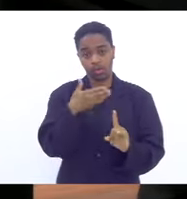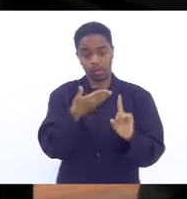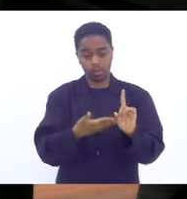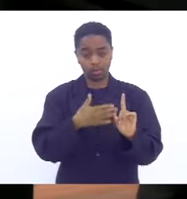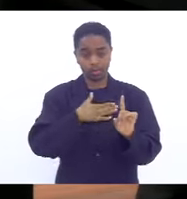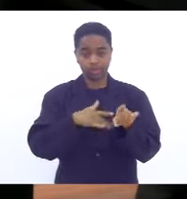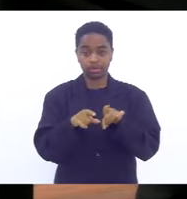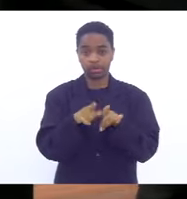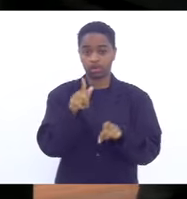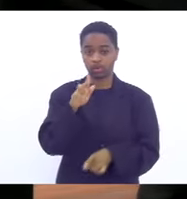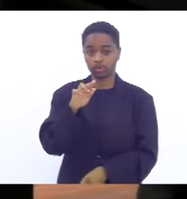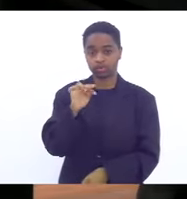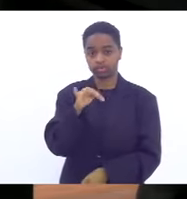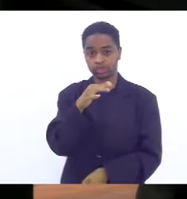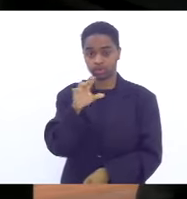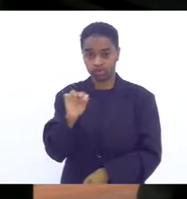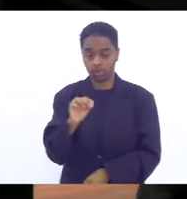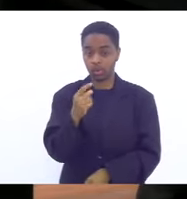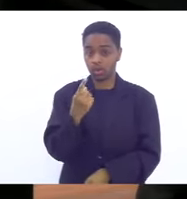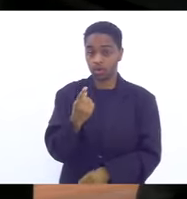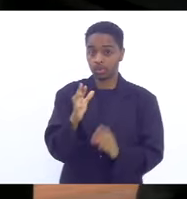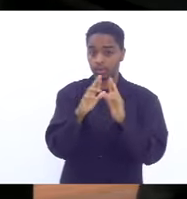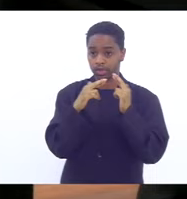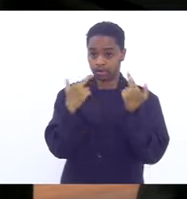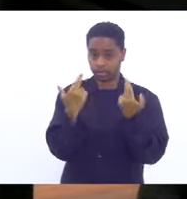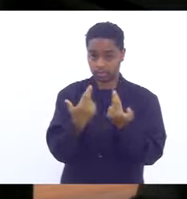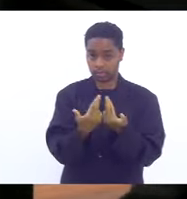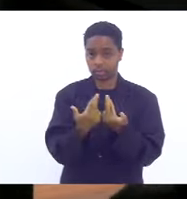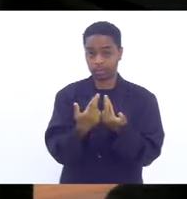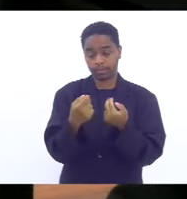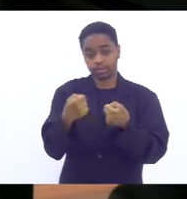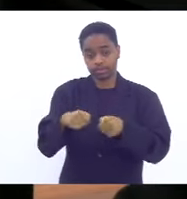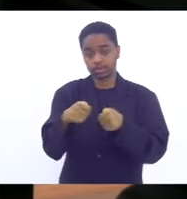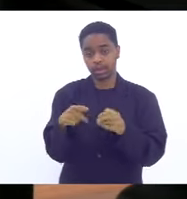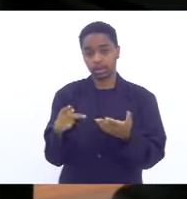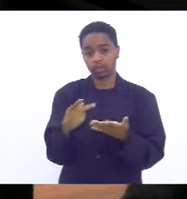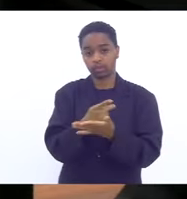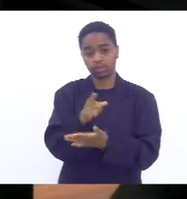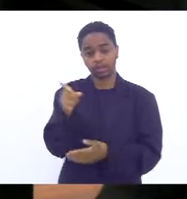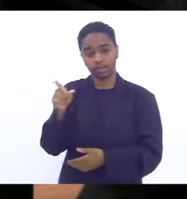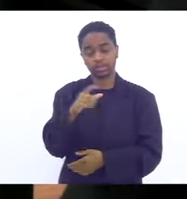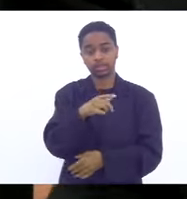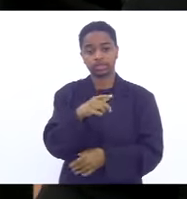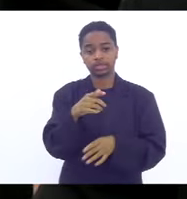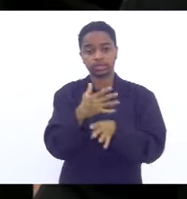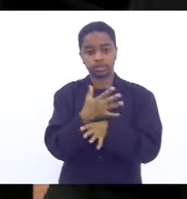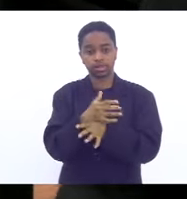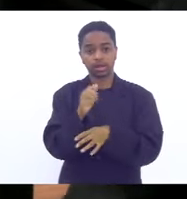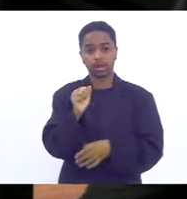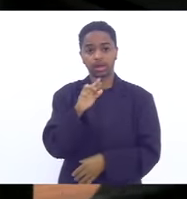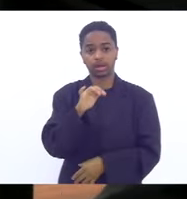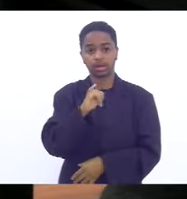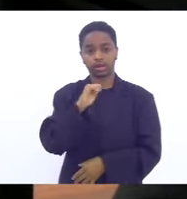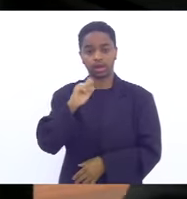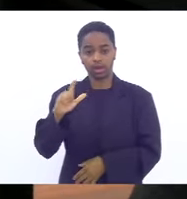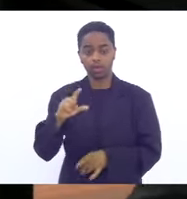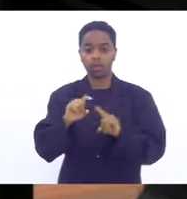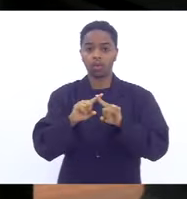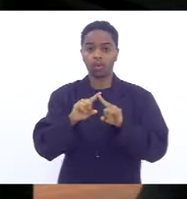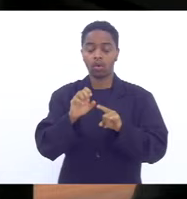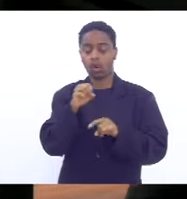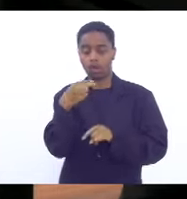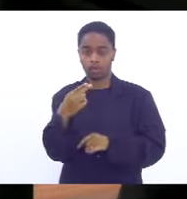prefeito Gutinho, que uma dessas reuniões, né, da comissão possa ser feita lá em Areal ou possa ser lá em Casimiro de Abreu,